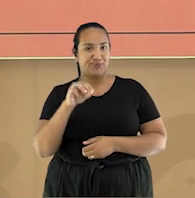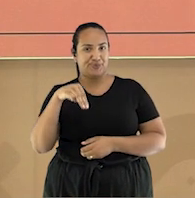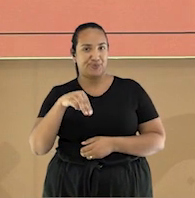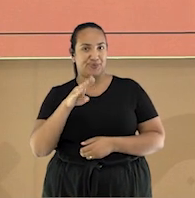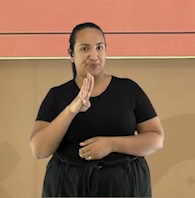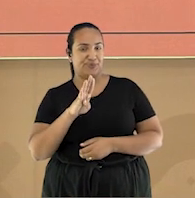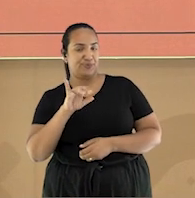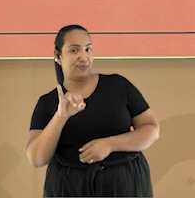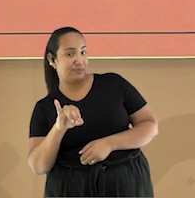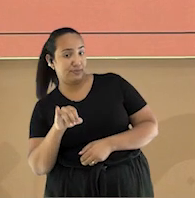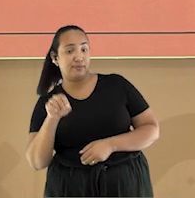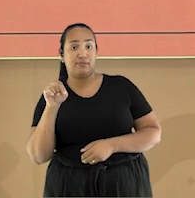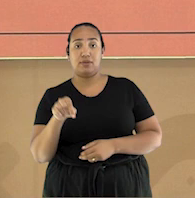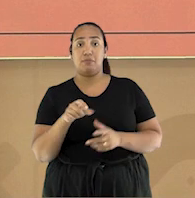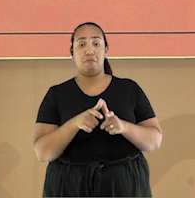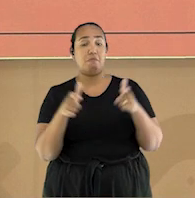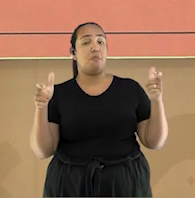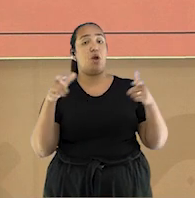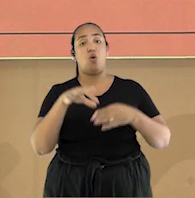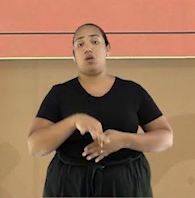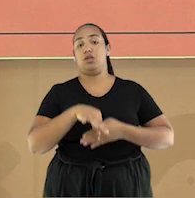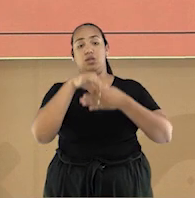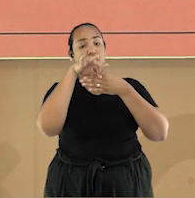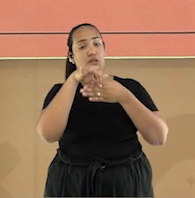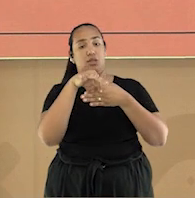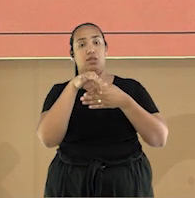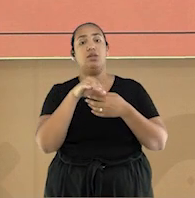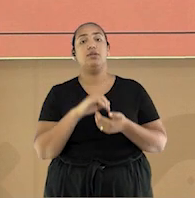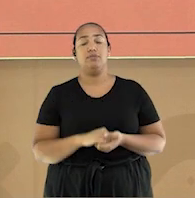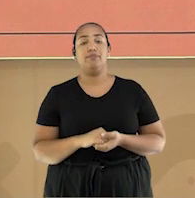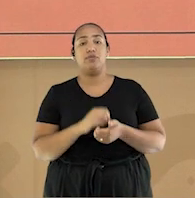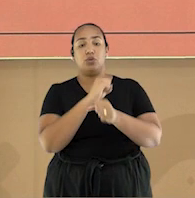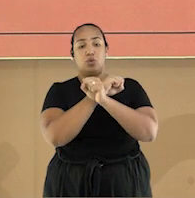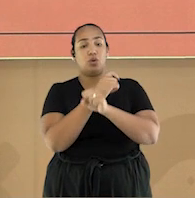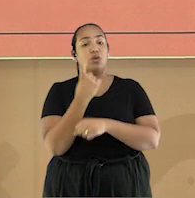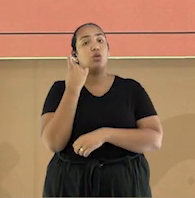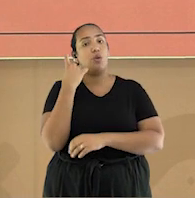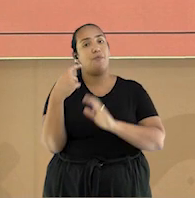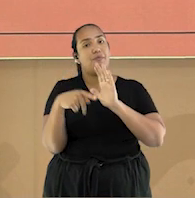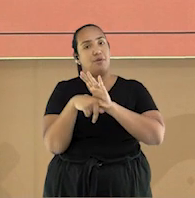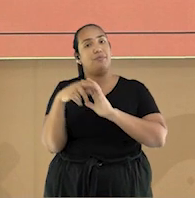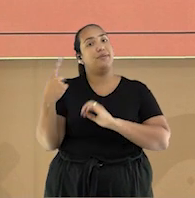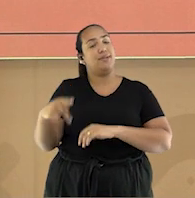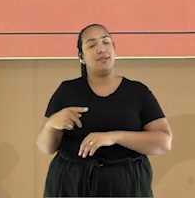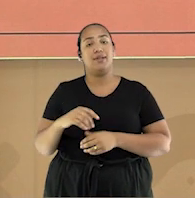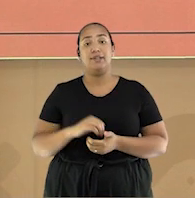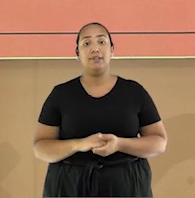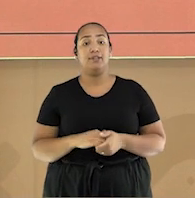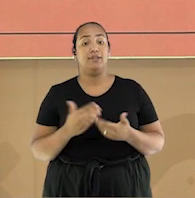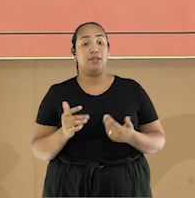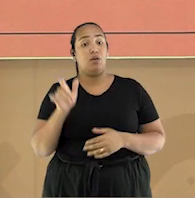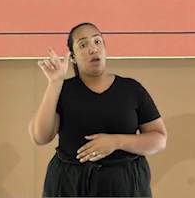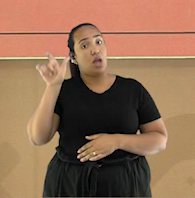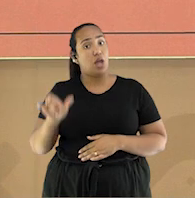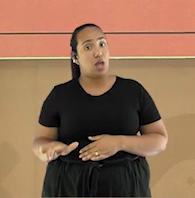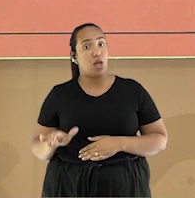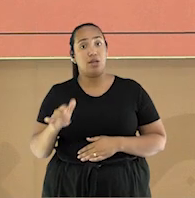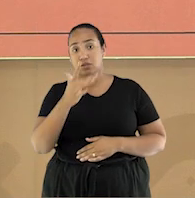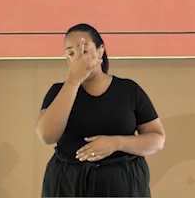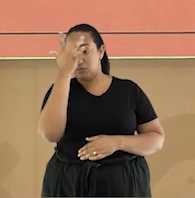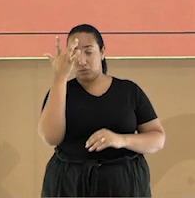maior quilombo que já existiu no Brasil, o Quilombo dos Palmares. Zumbi ganhou respeito e admiração de